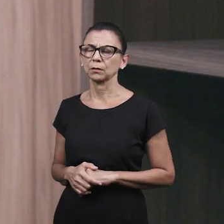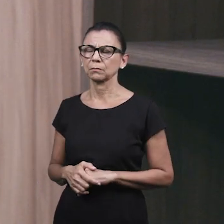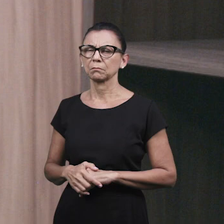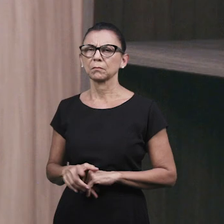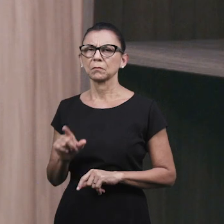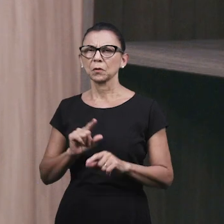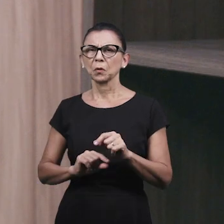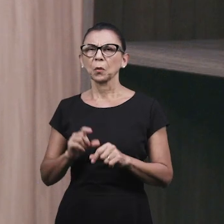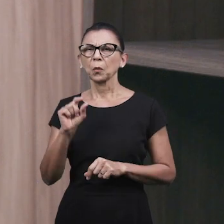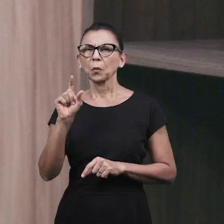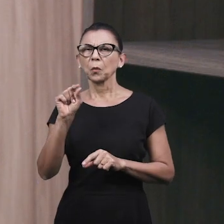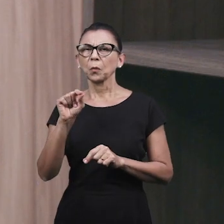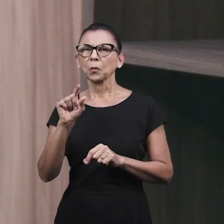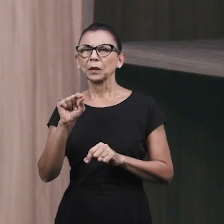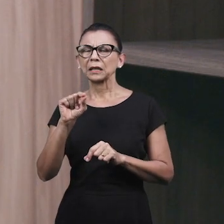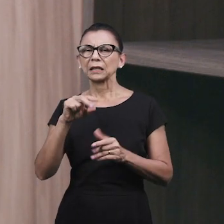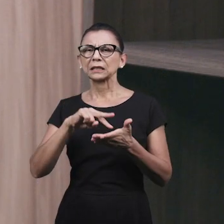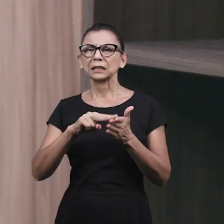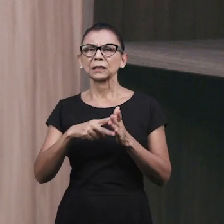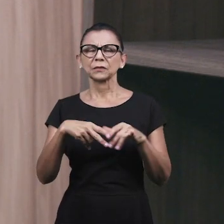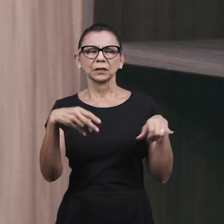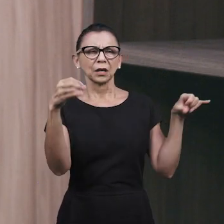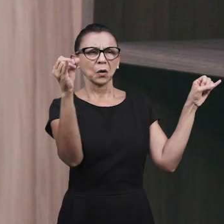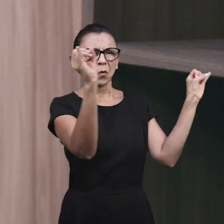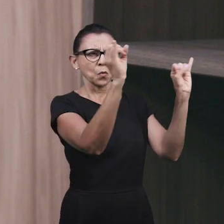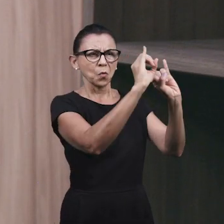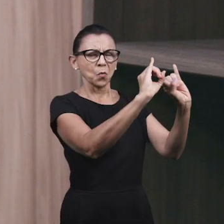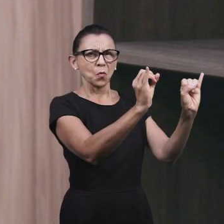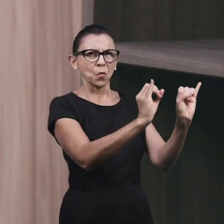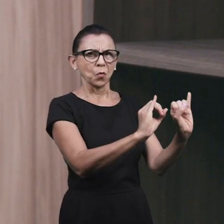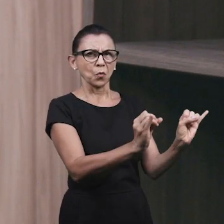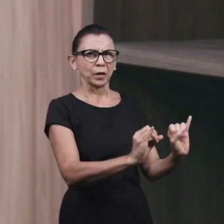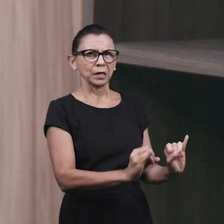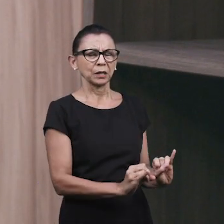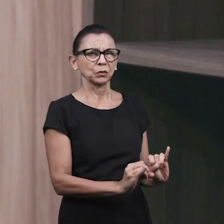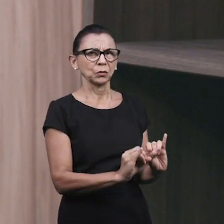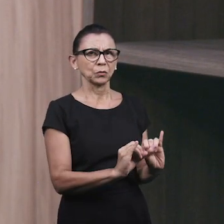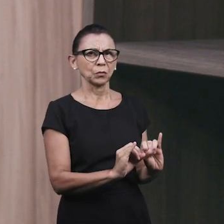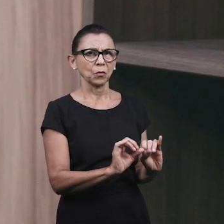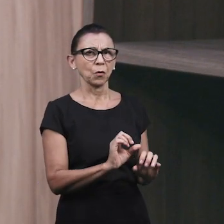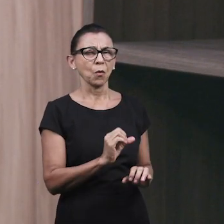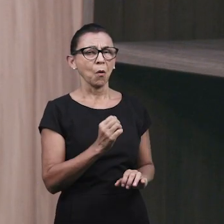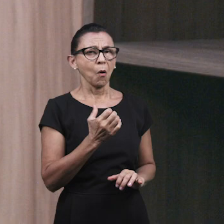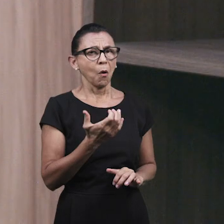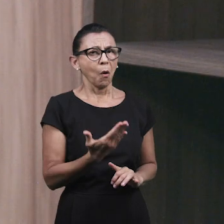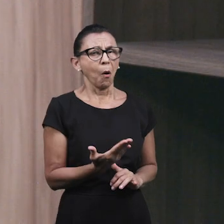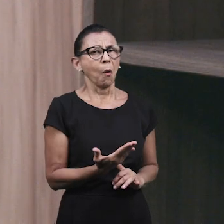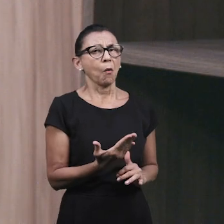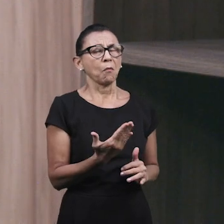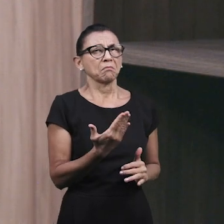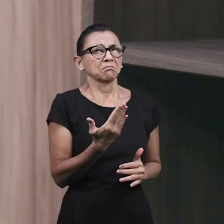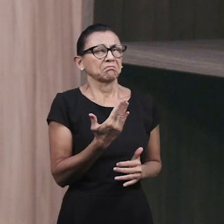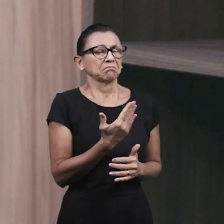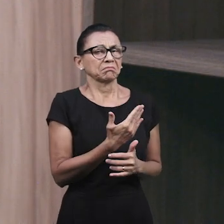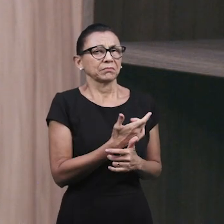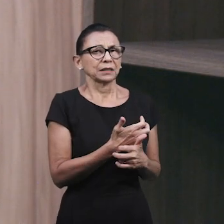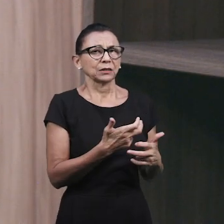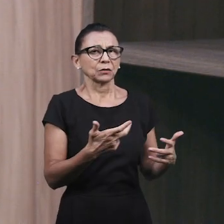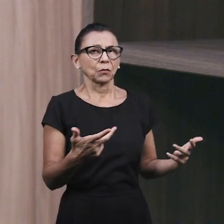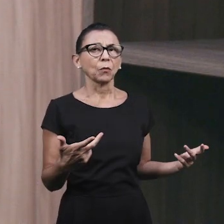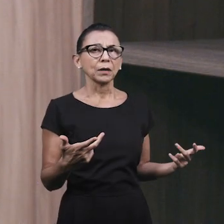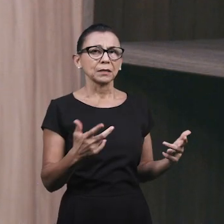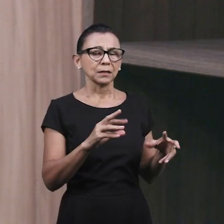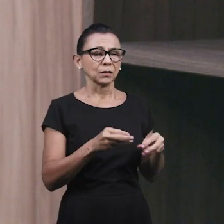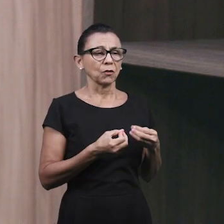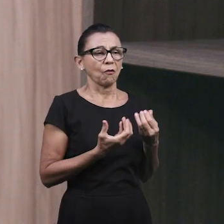é alguma coisa, ou que o sacrificado ao ídolo é alguma coisa? Antes digo que as coisas